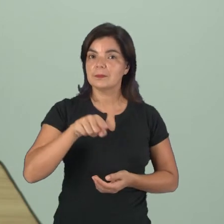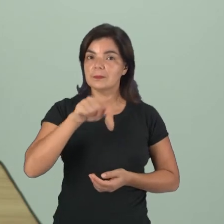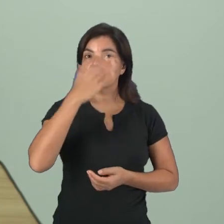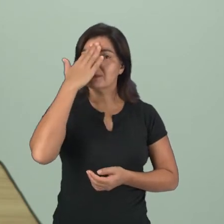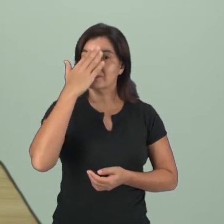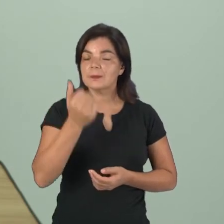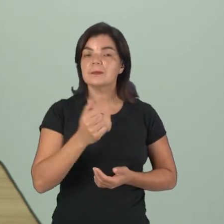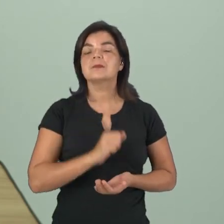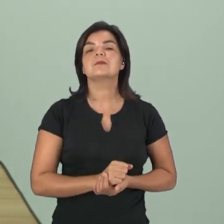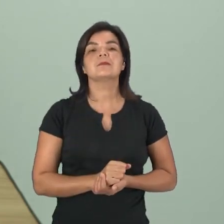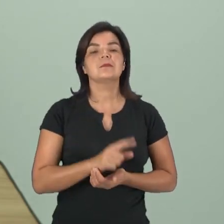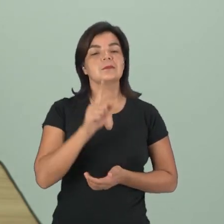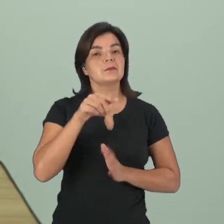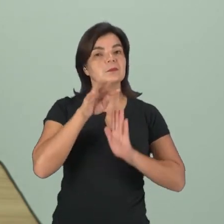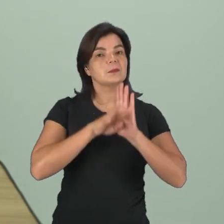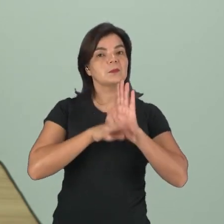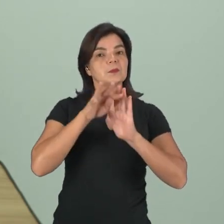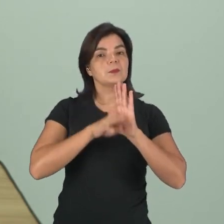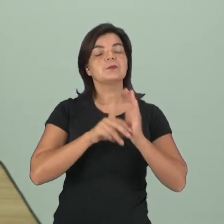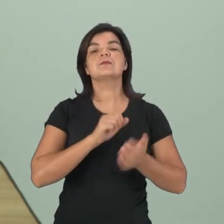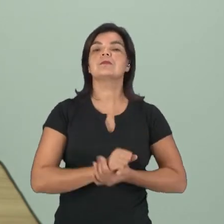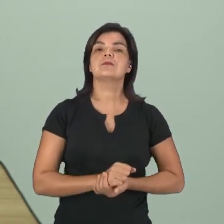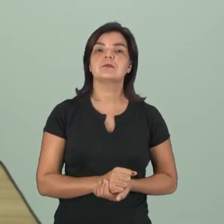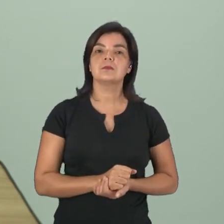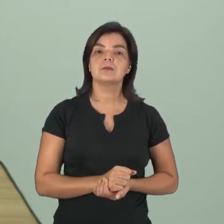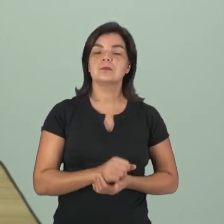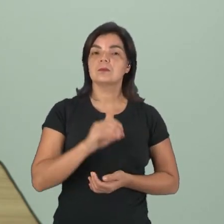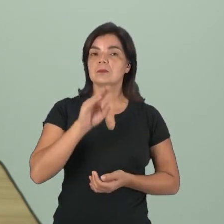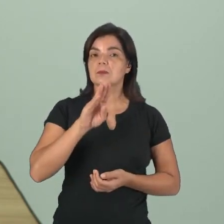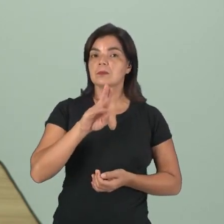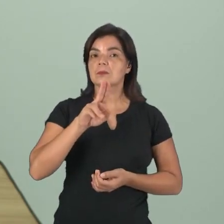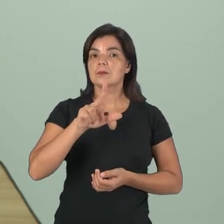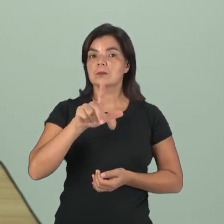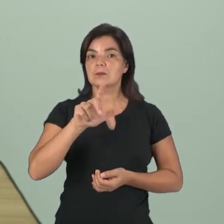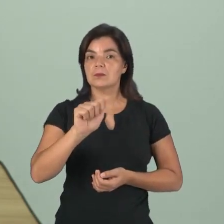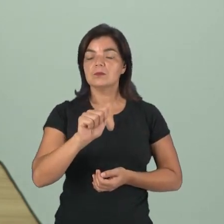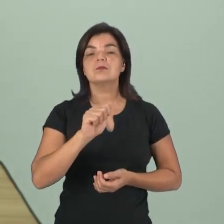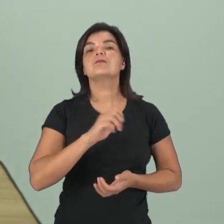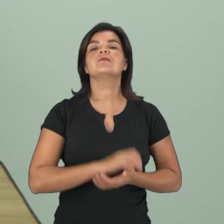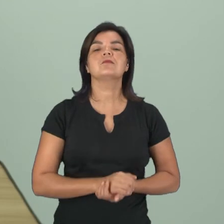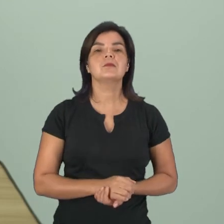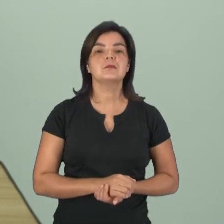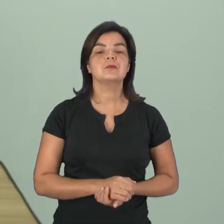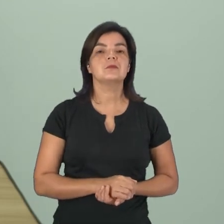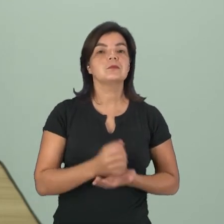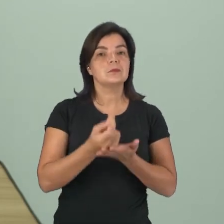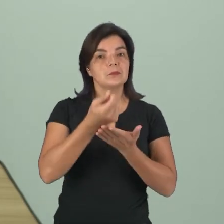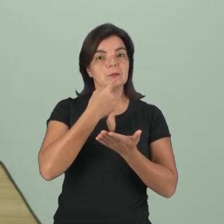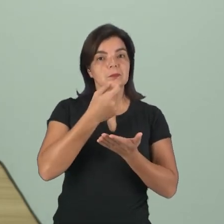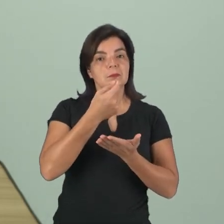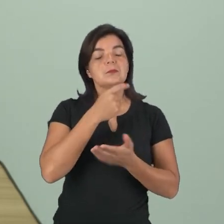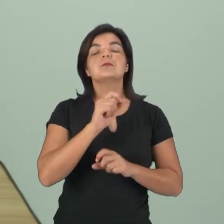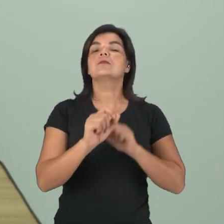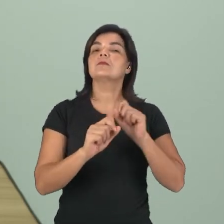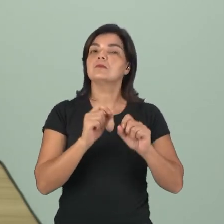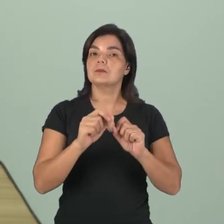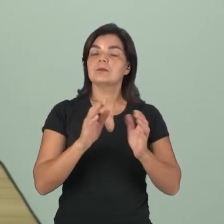sabe? Este texto é a bula, isso mesmo, a bula de remédio, ele